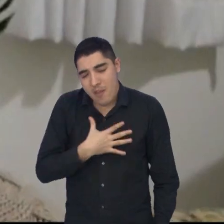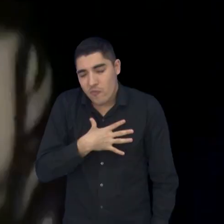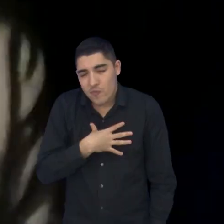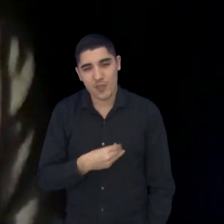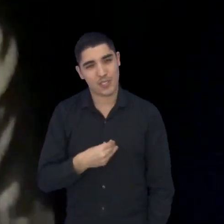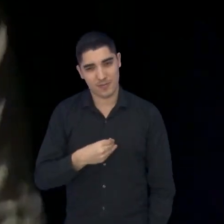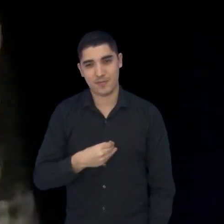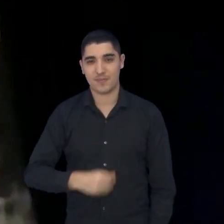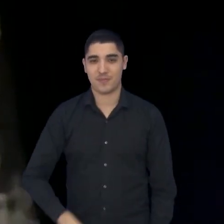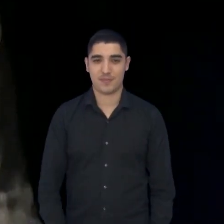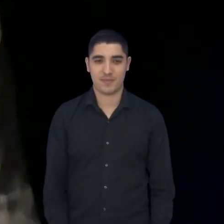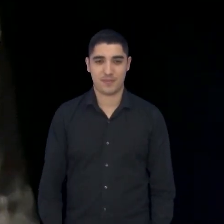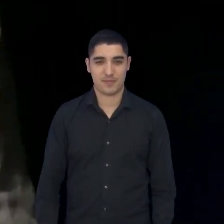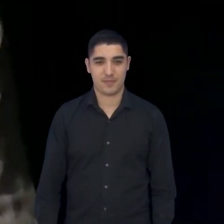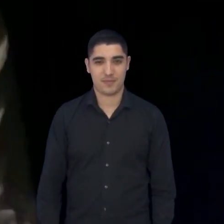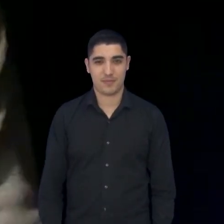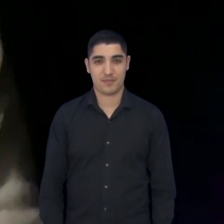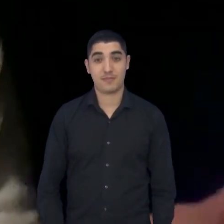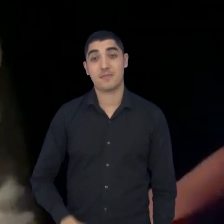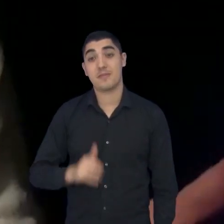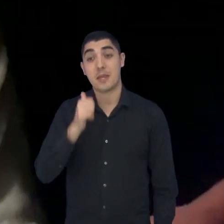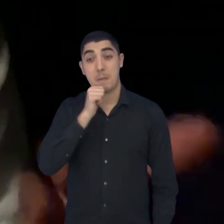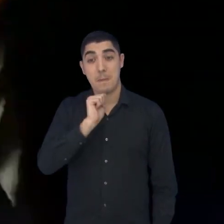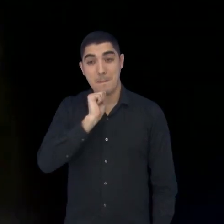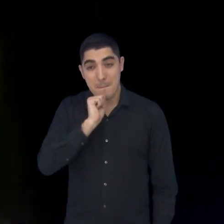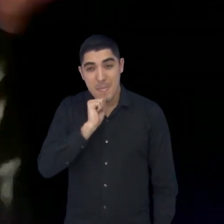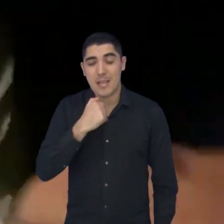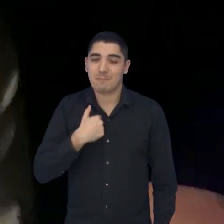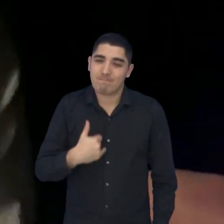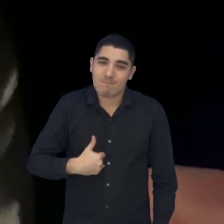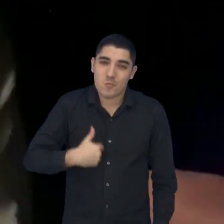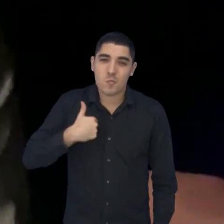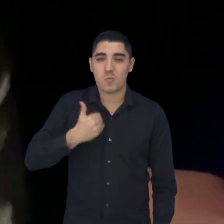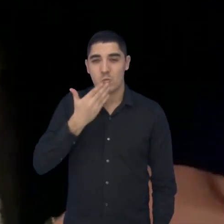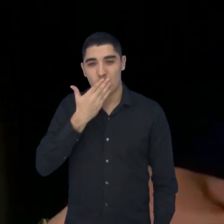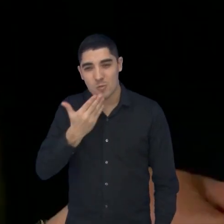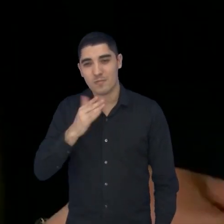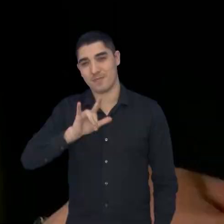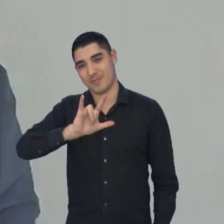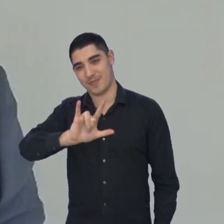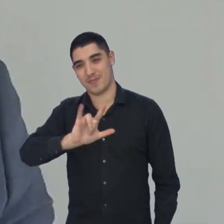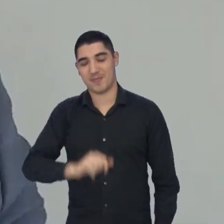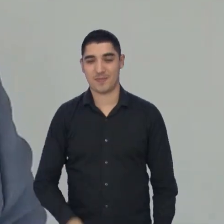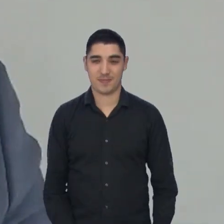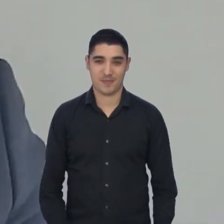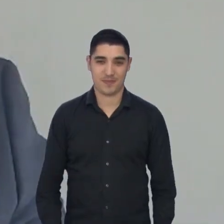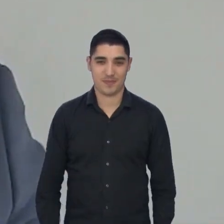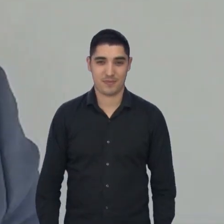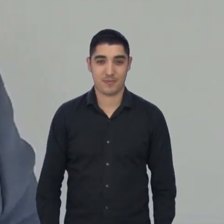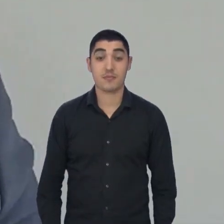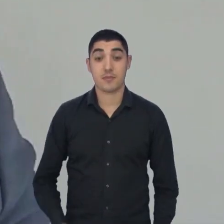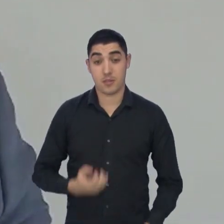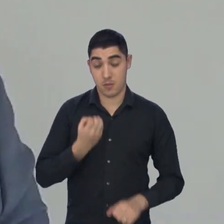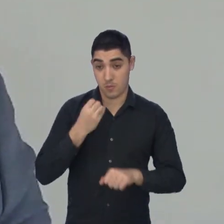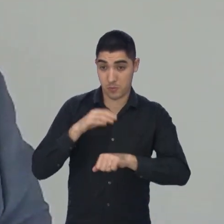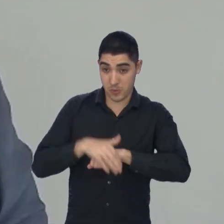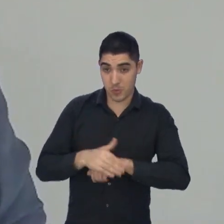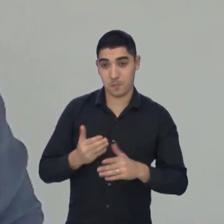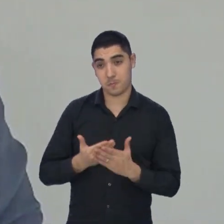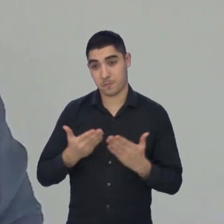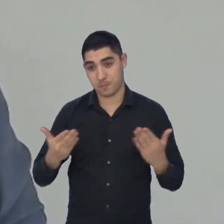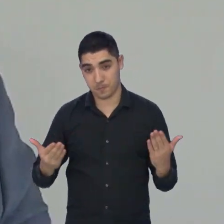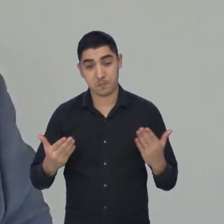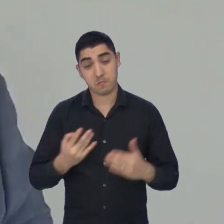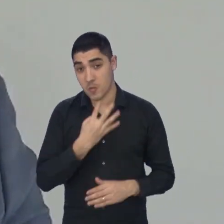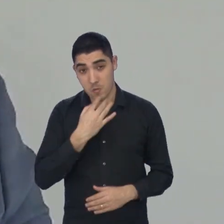muito. Mãe, tô muito orgulhosa de você. Te amo. Boa noite a todos. Para quem não me